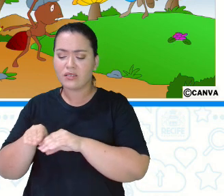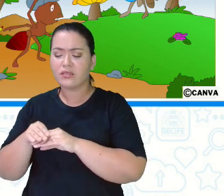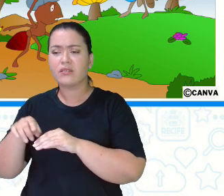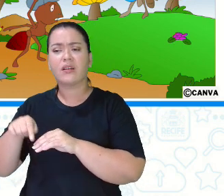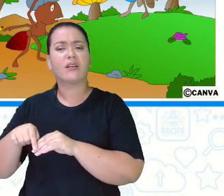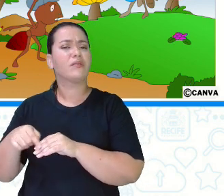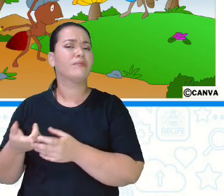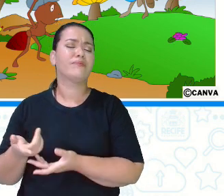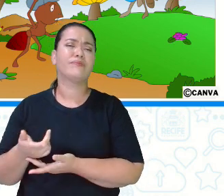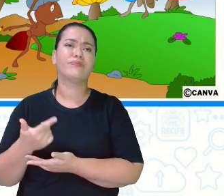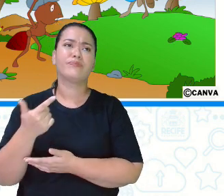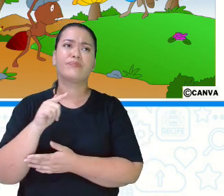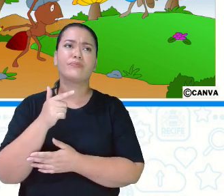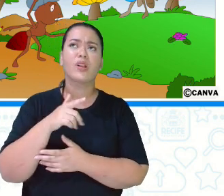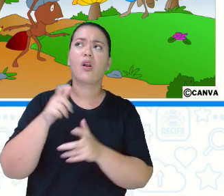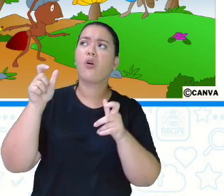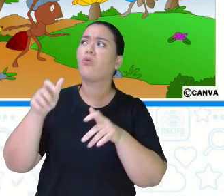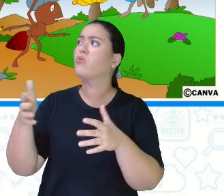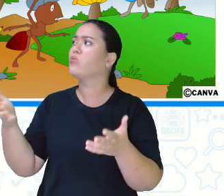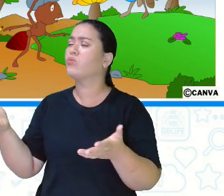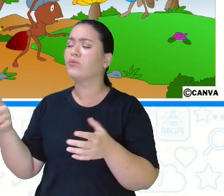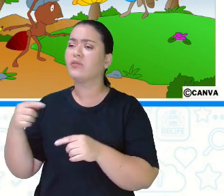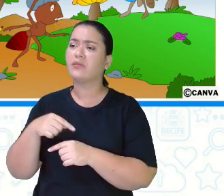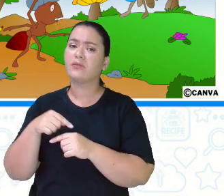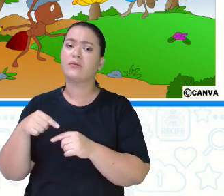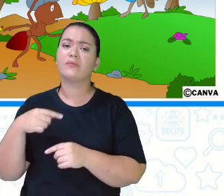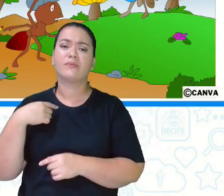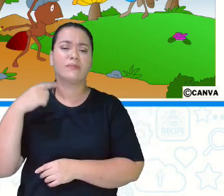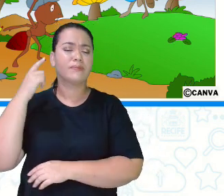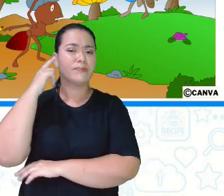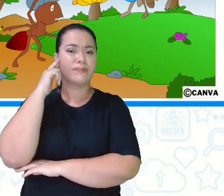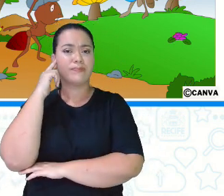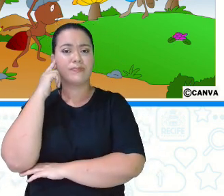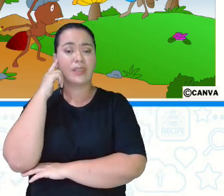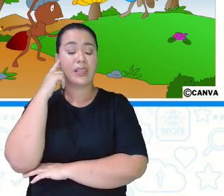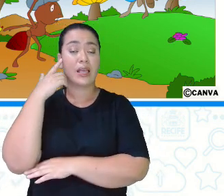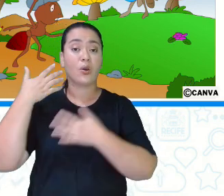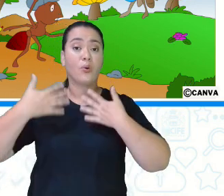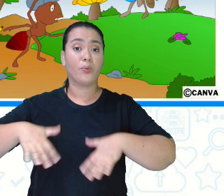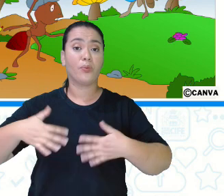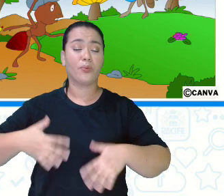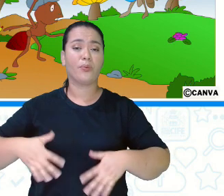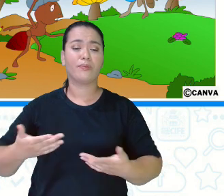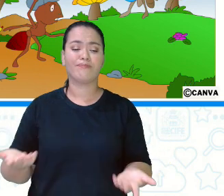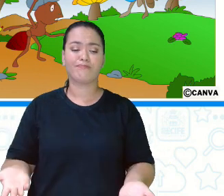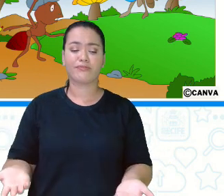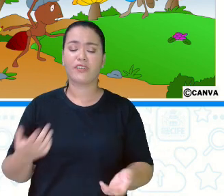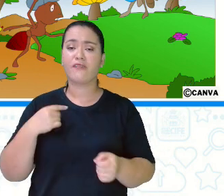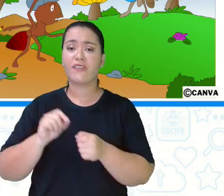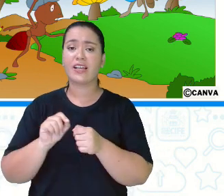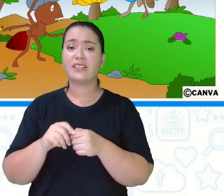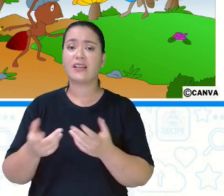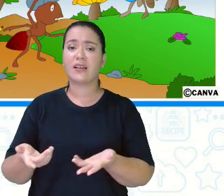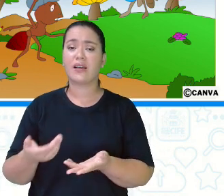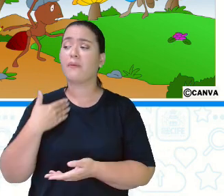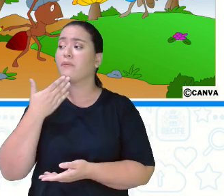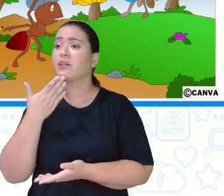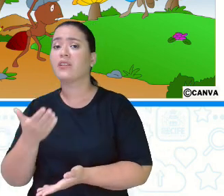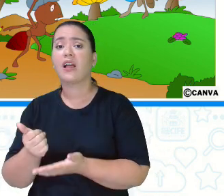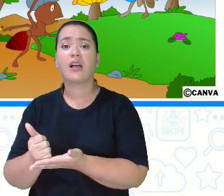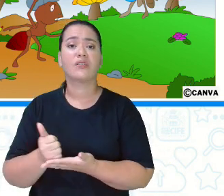sem abrigo, em seu galinho seco e metida em grandes apuros, deliberou socorrer-se de